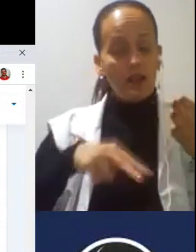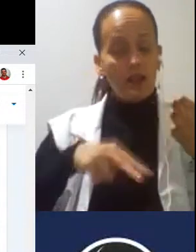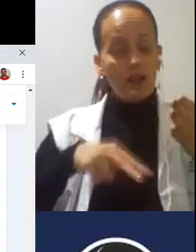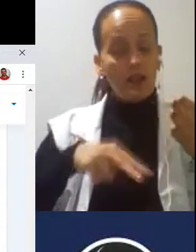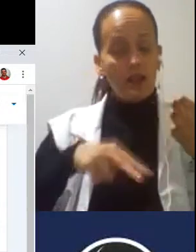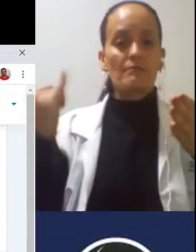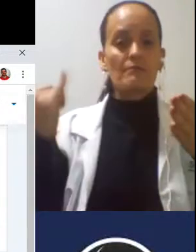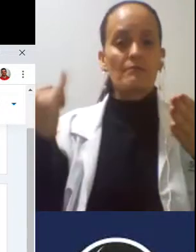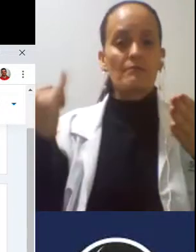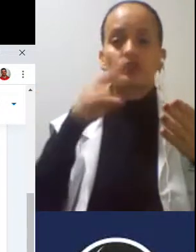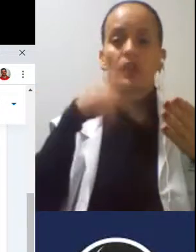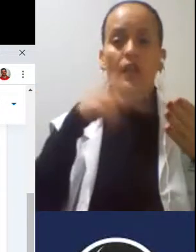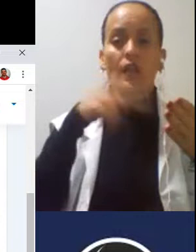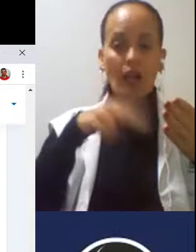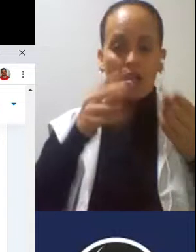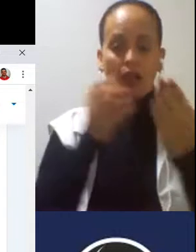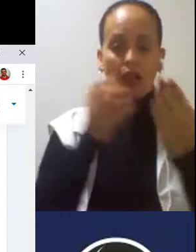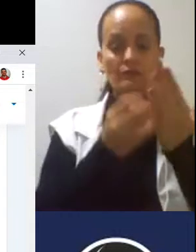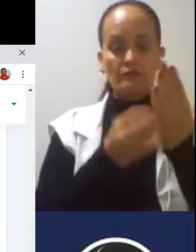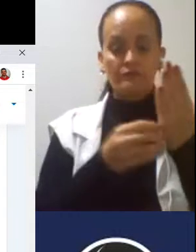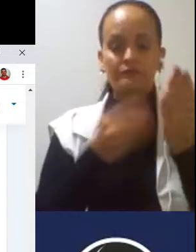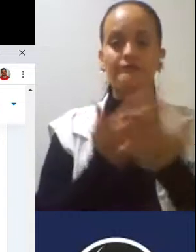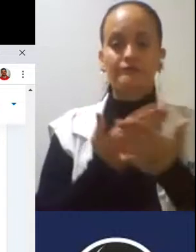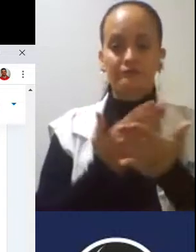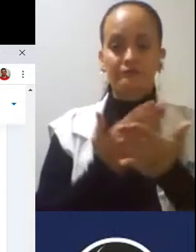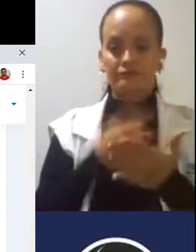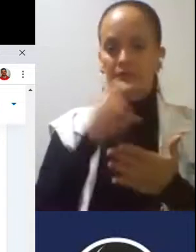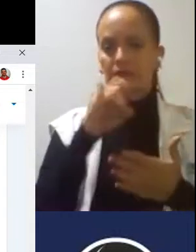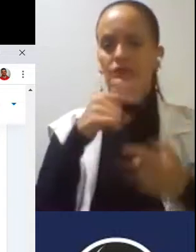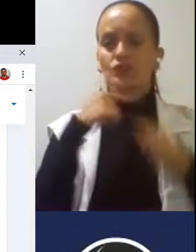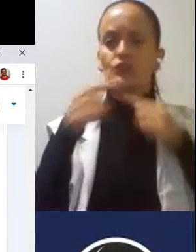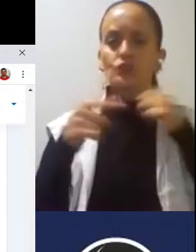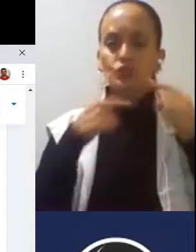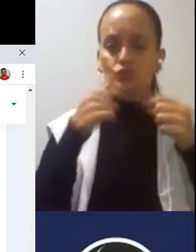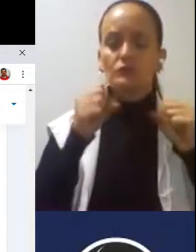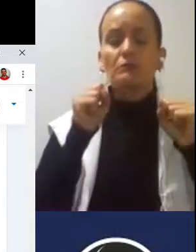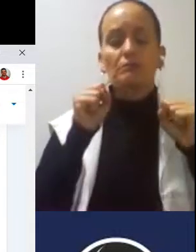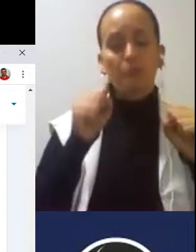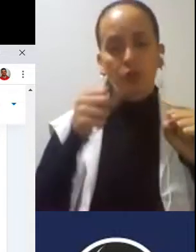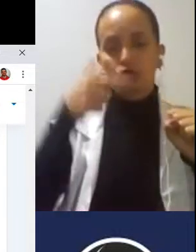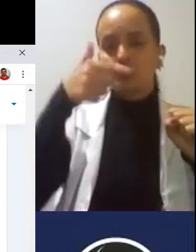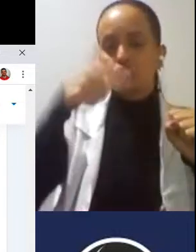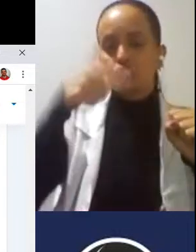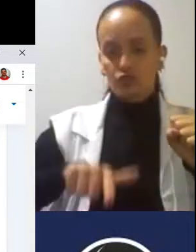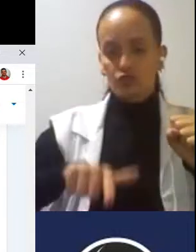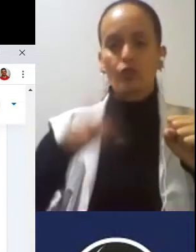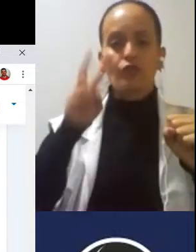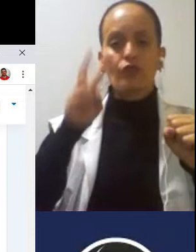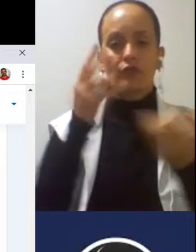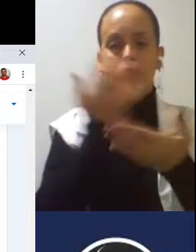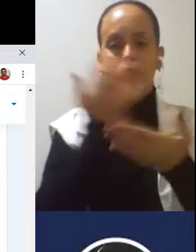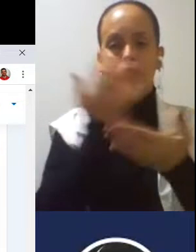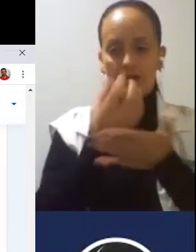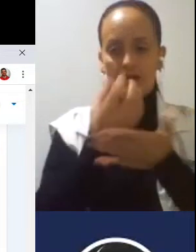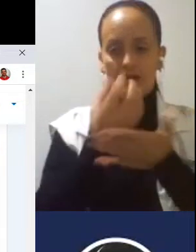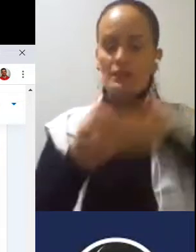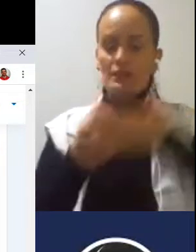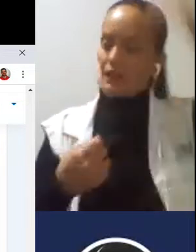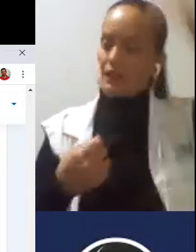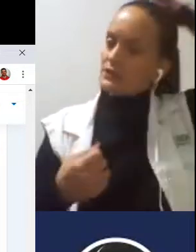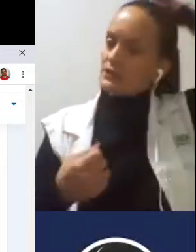ó, na biblioteca. Então, essa aula de hoje vai estar disponibilizada aqui para vocês assistirem também, reassistirem, né? As outras aulas já estão